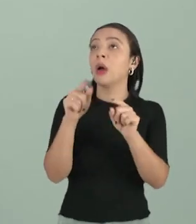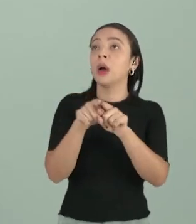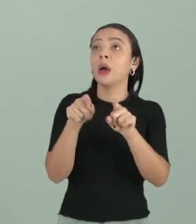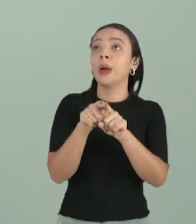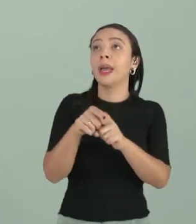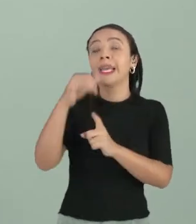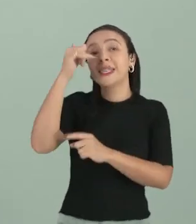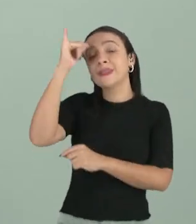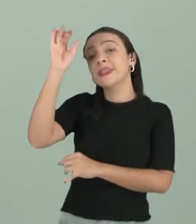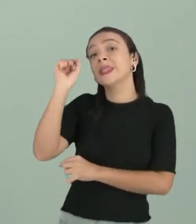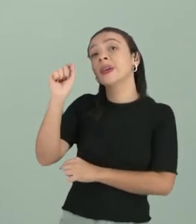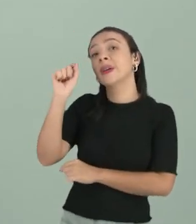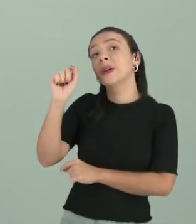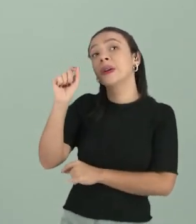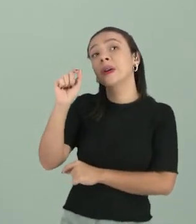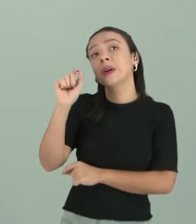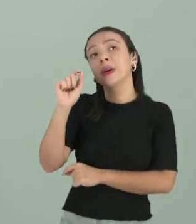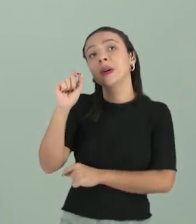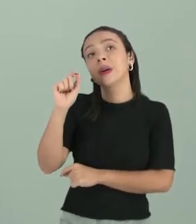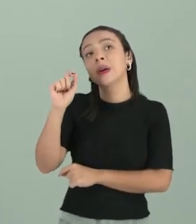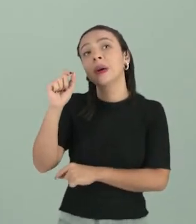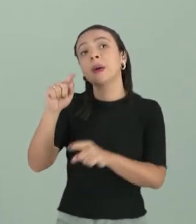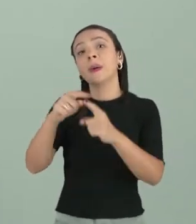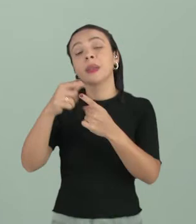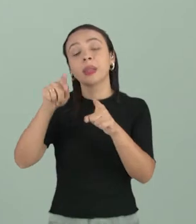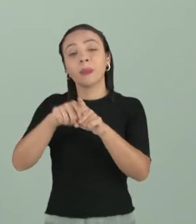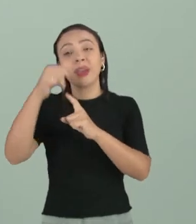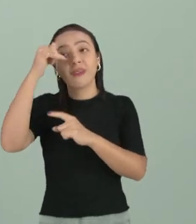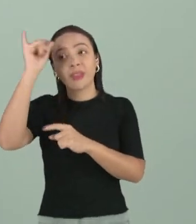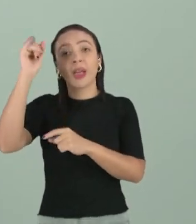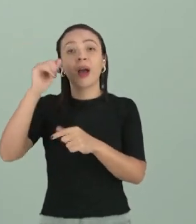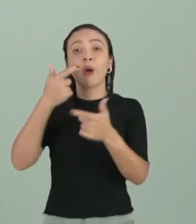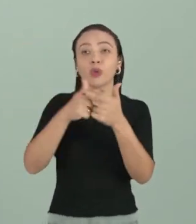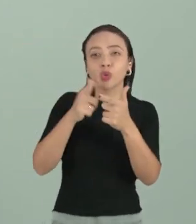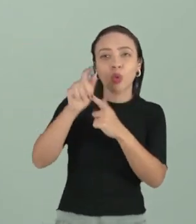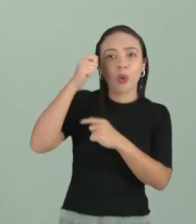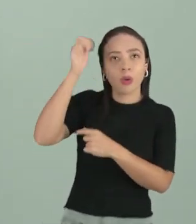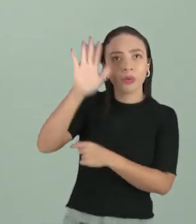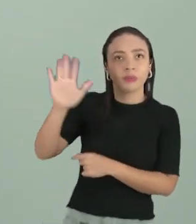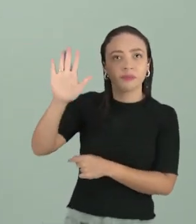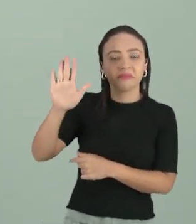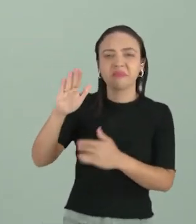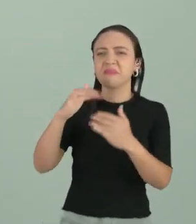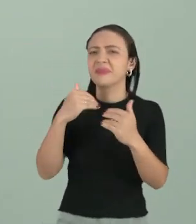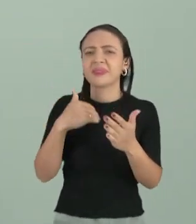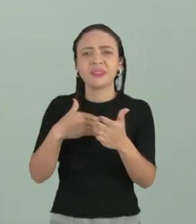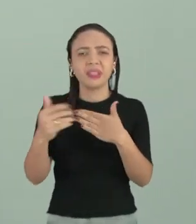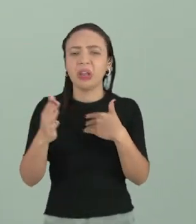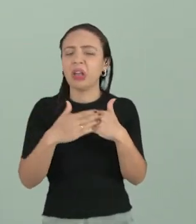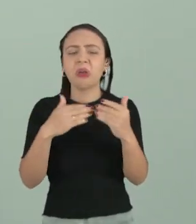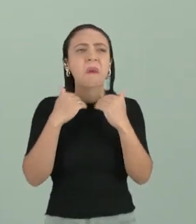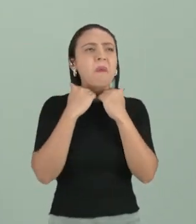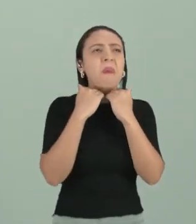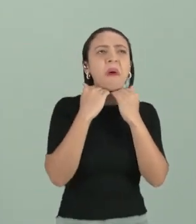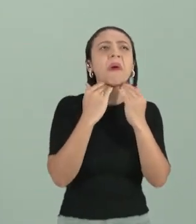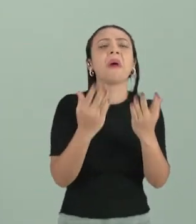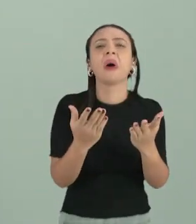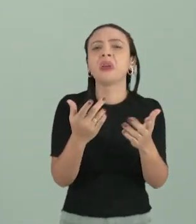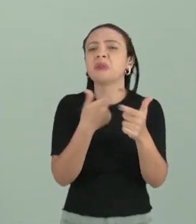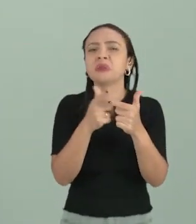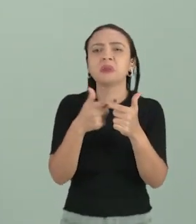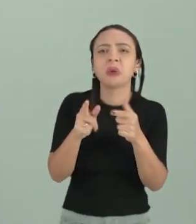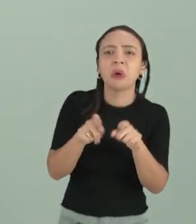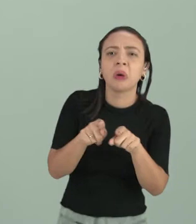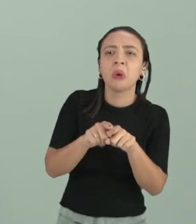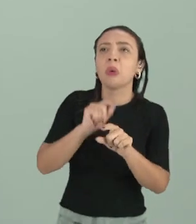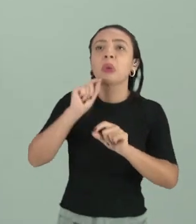tentar, porém, ir ao encontro dos problemas dos africanos. Ou seja, não importa as necessidades, as demandas,